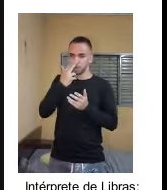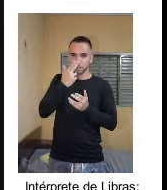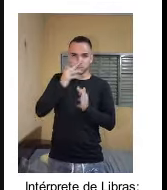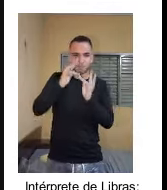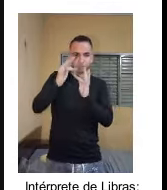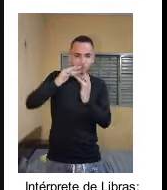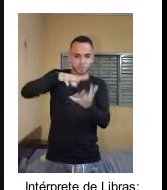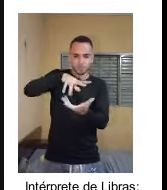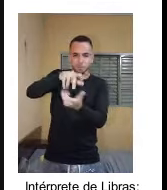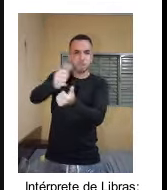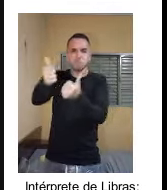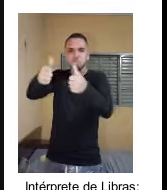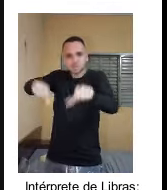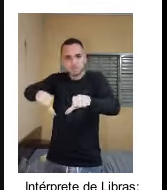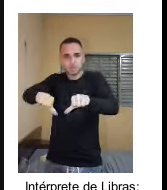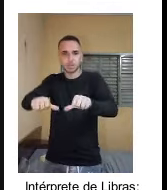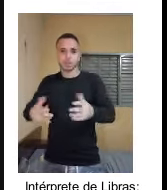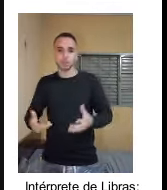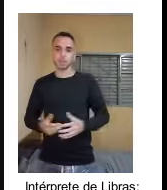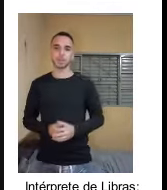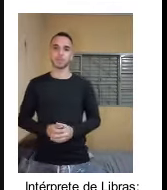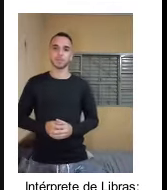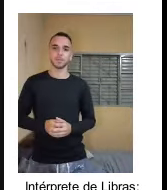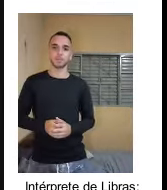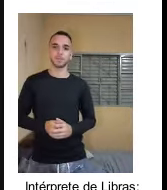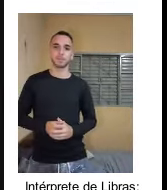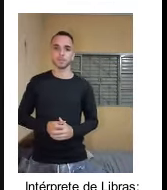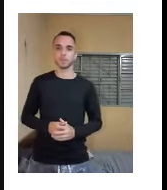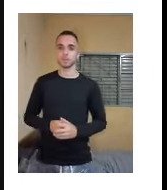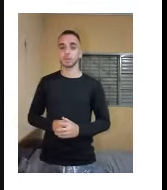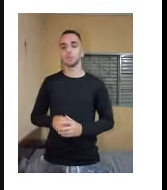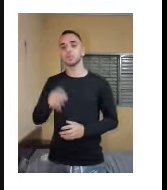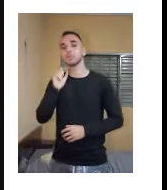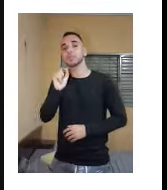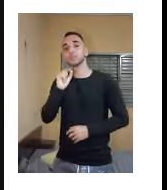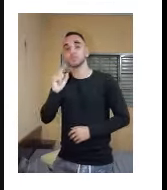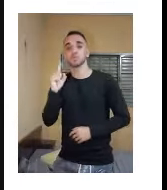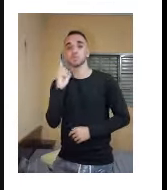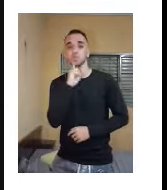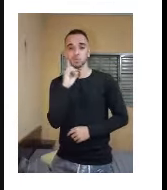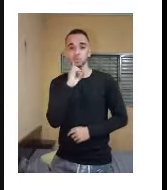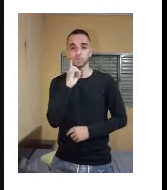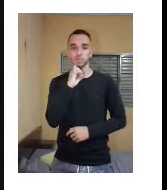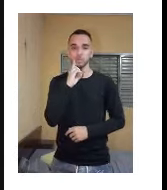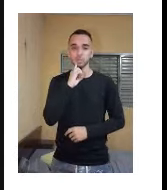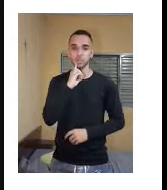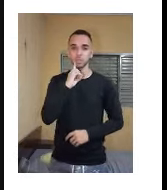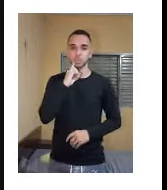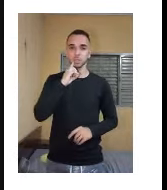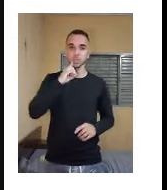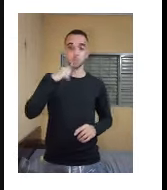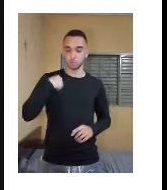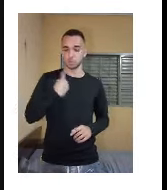que é o planeta Terra? Todos os dias, né, estamos colocando